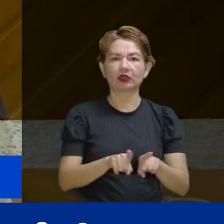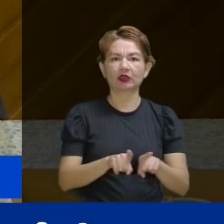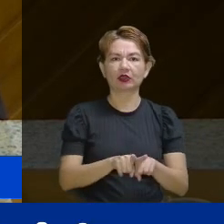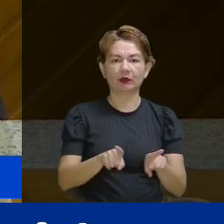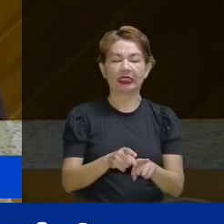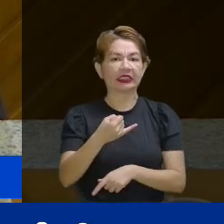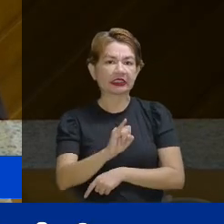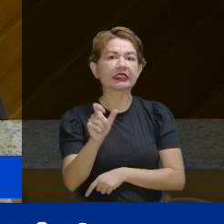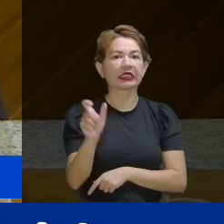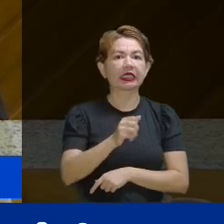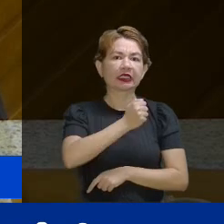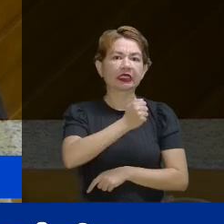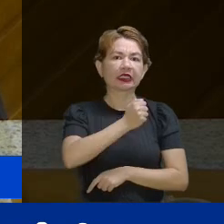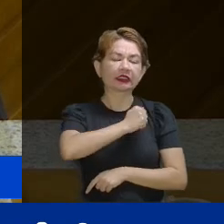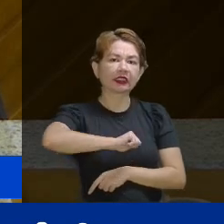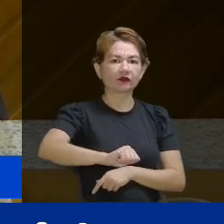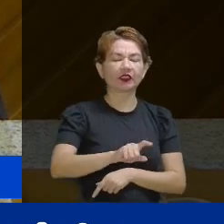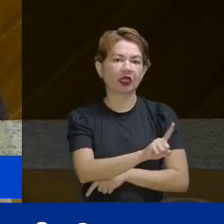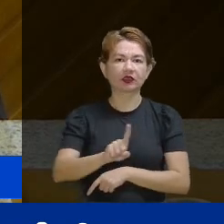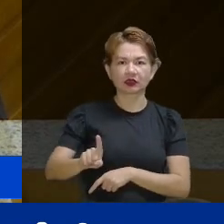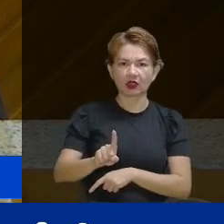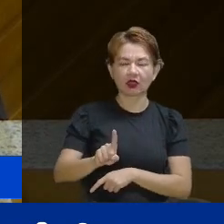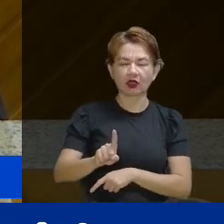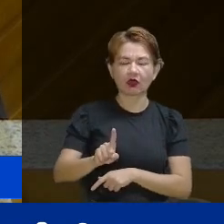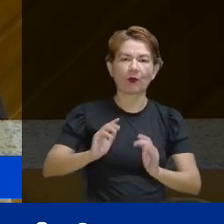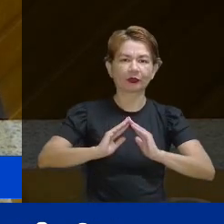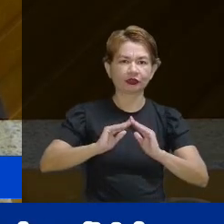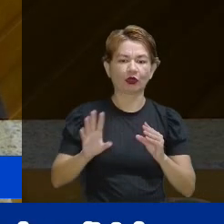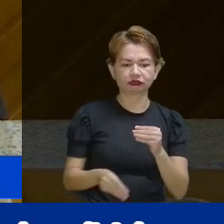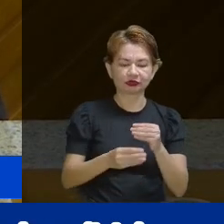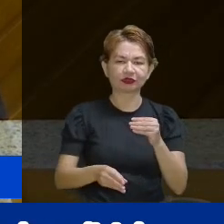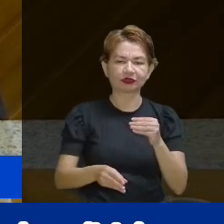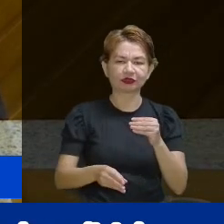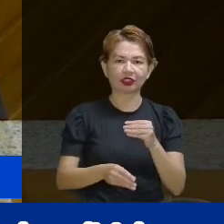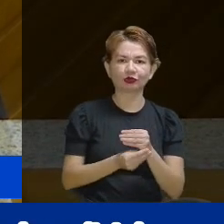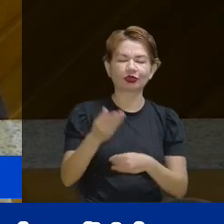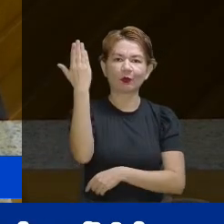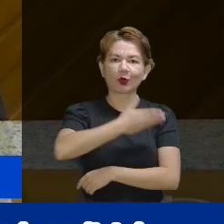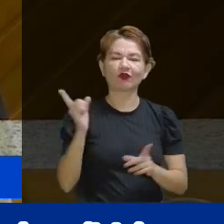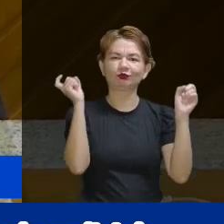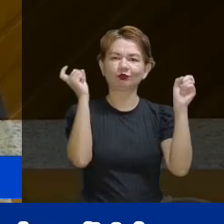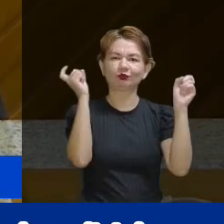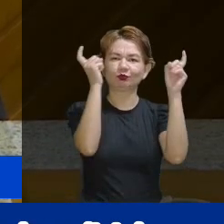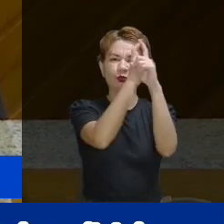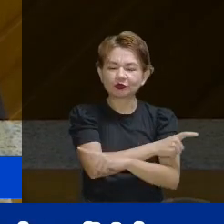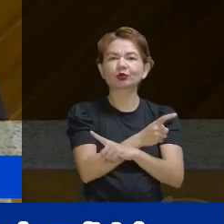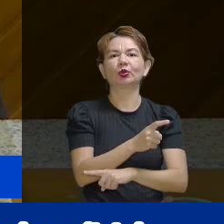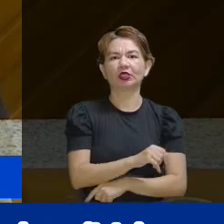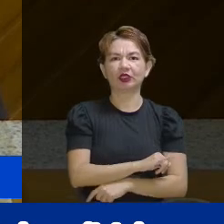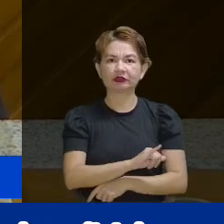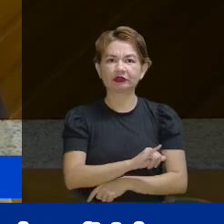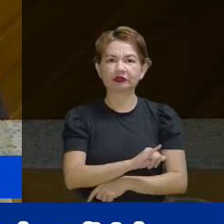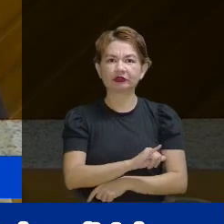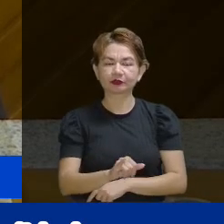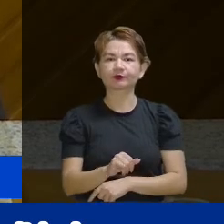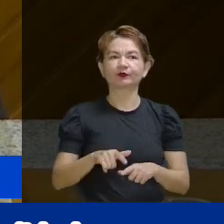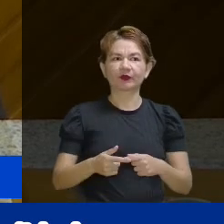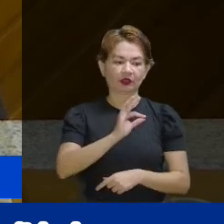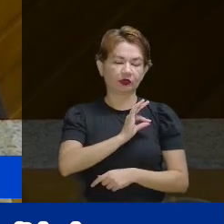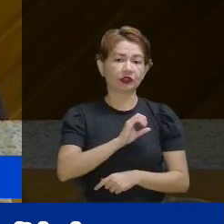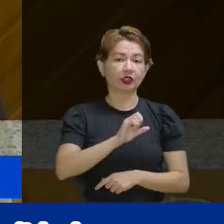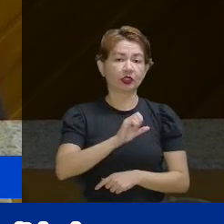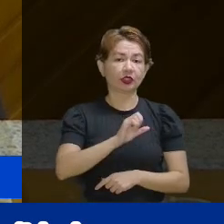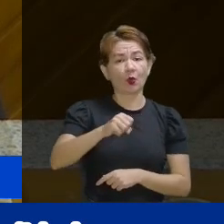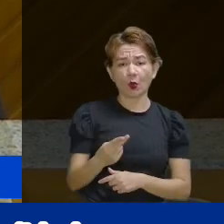se a própria defesa deixou de ofertar a contraprova e juntar a comprovação de dificuldades impostas pela autoridade policial e judiciária